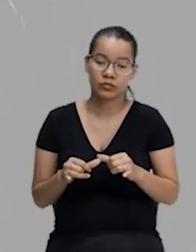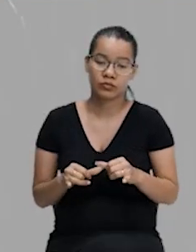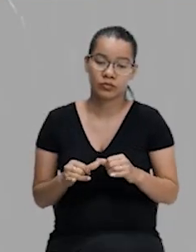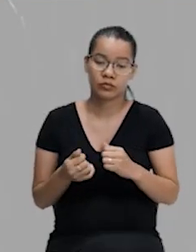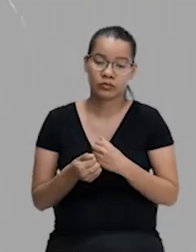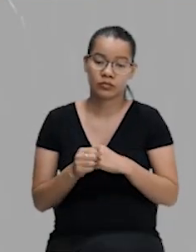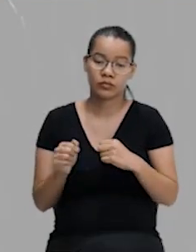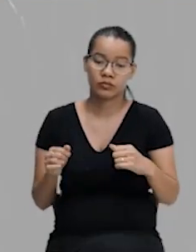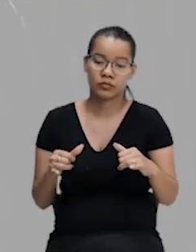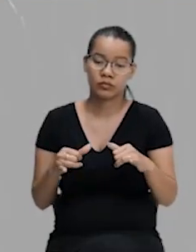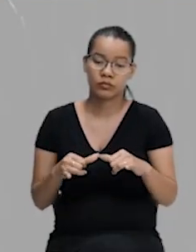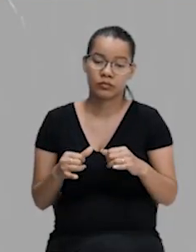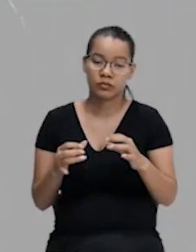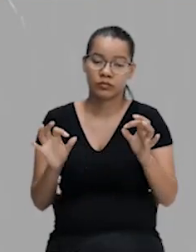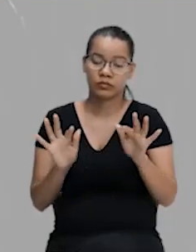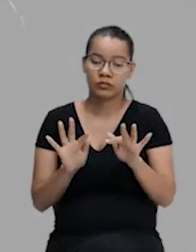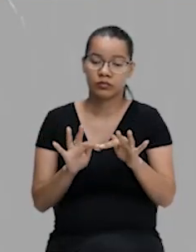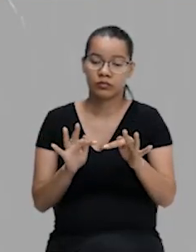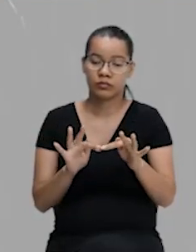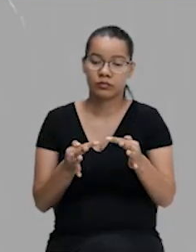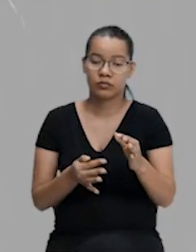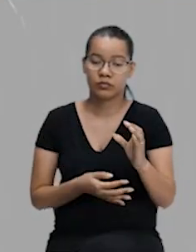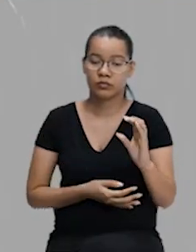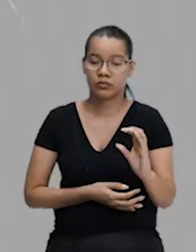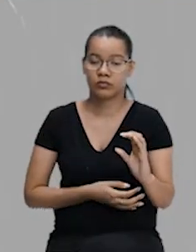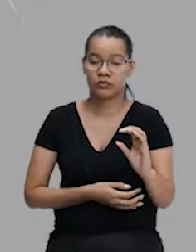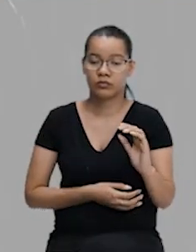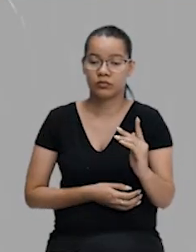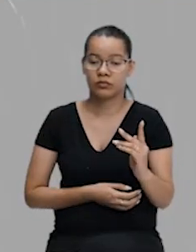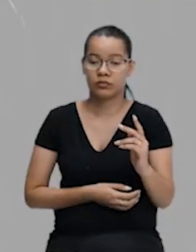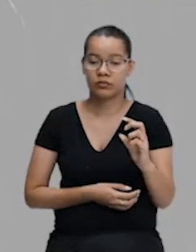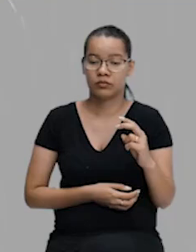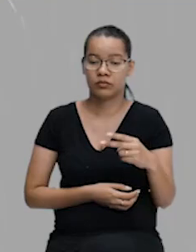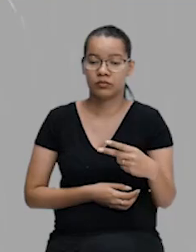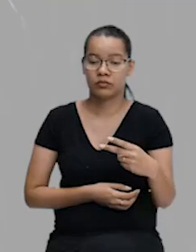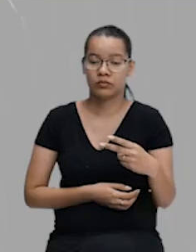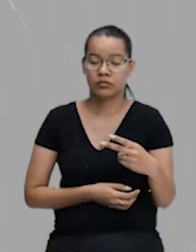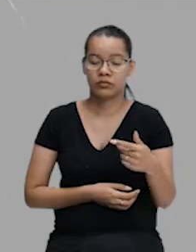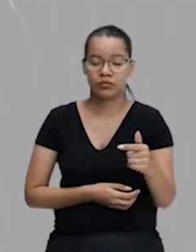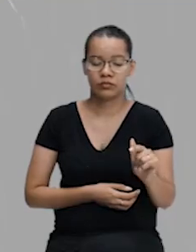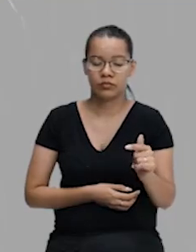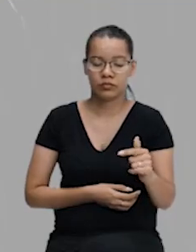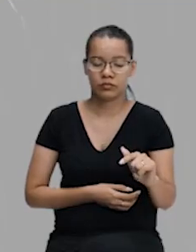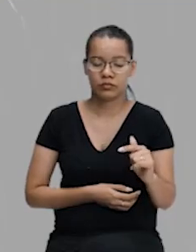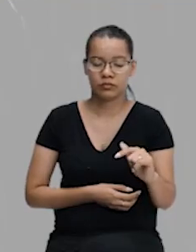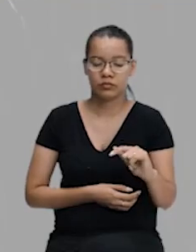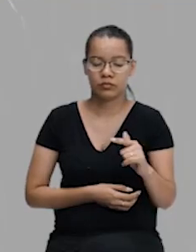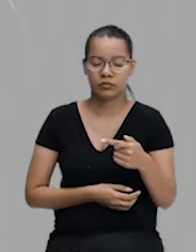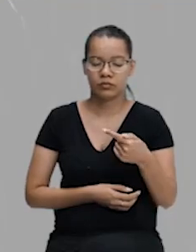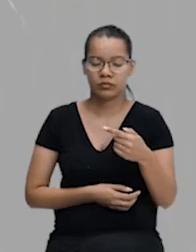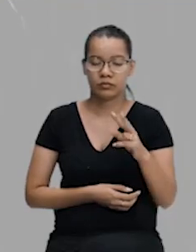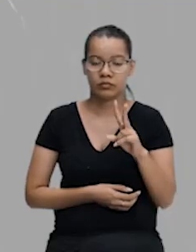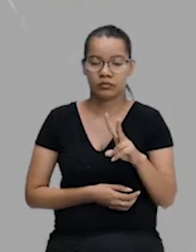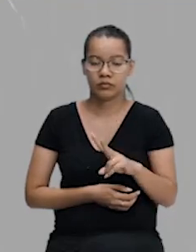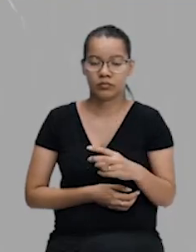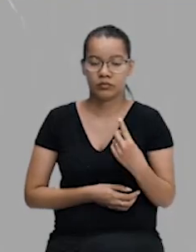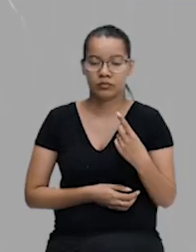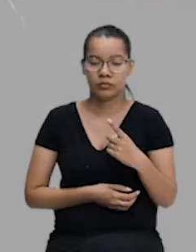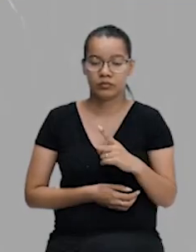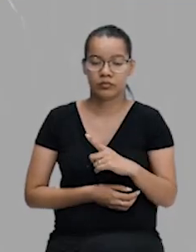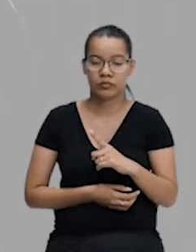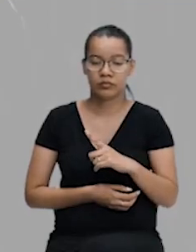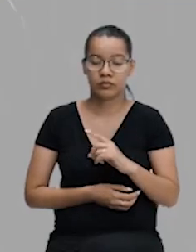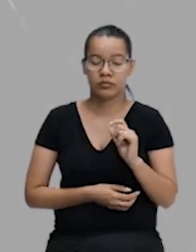Ó. CH2, quer dizer que esse CH2 está sendo repetido, ó, 7 vezes. Com isso, nós vamos ter o quê?